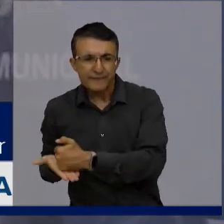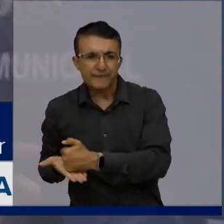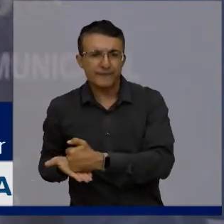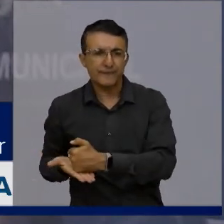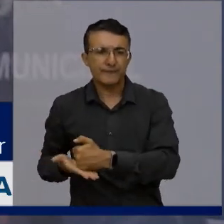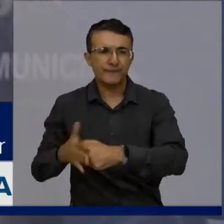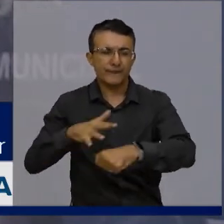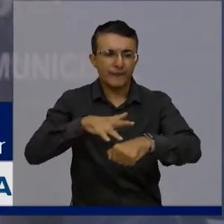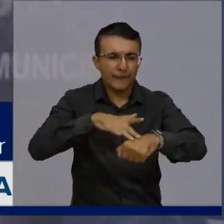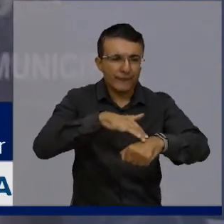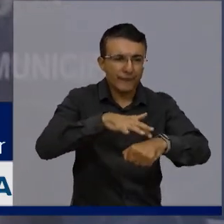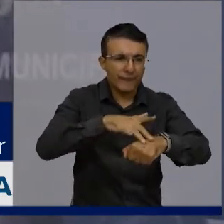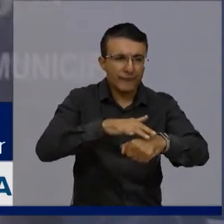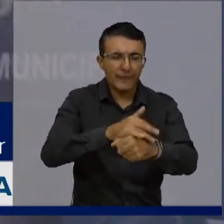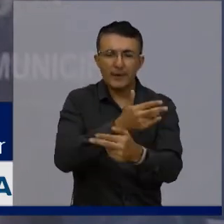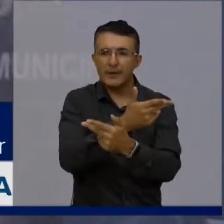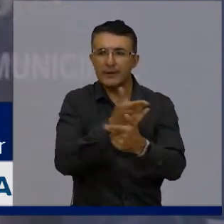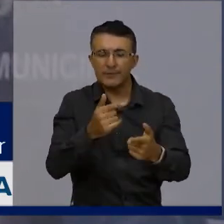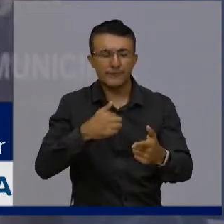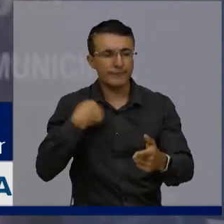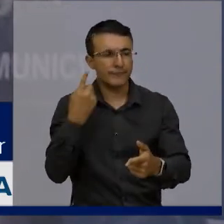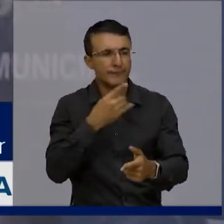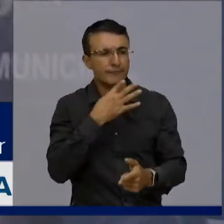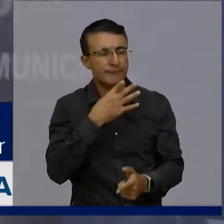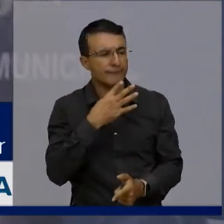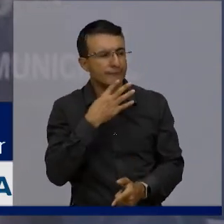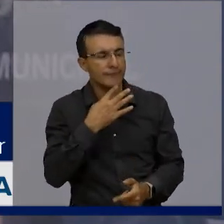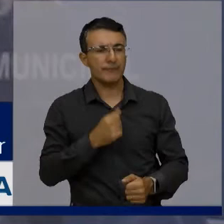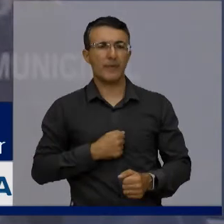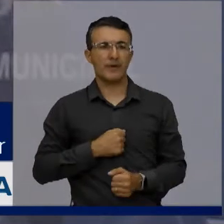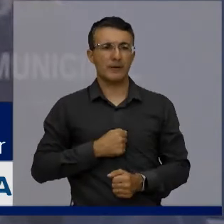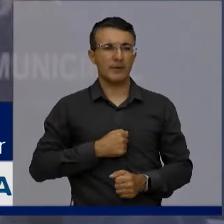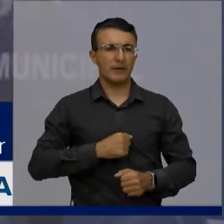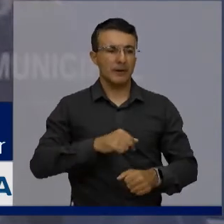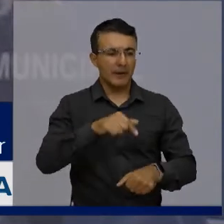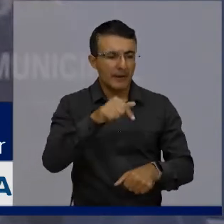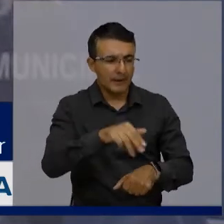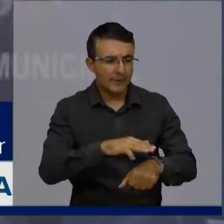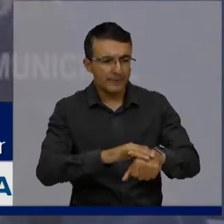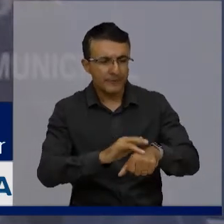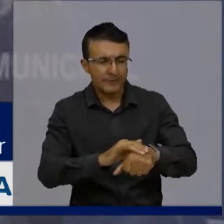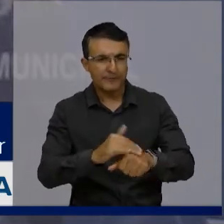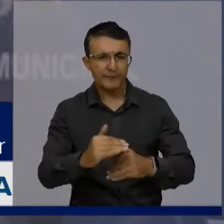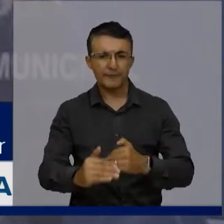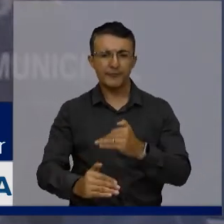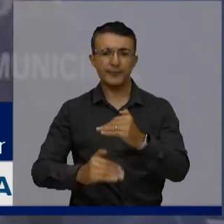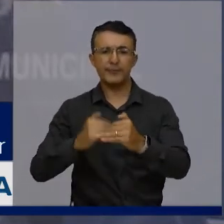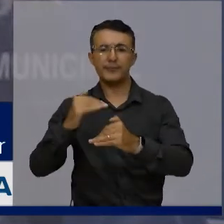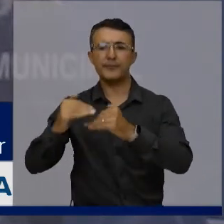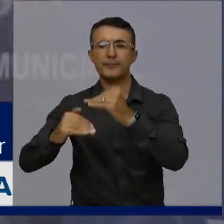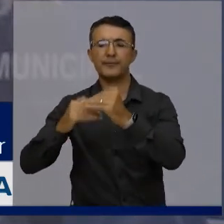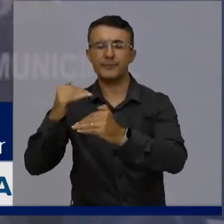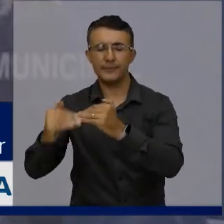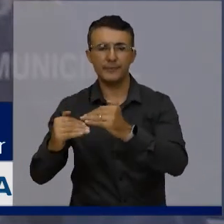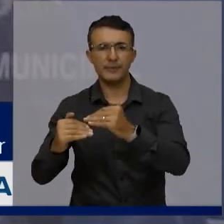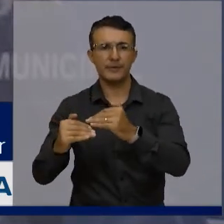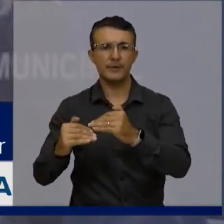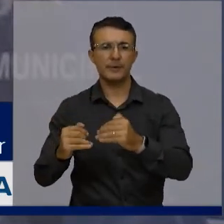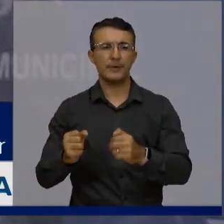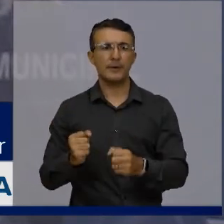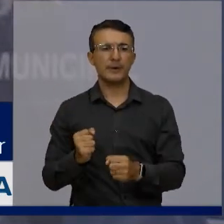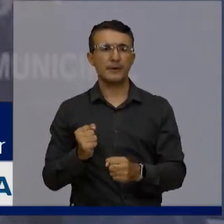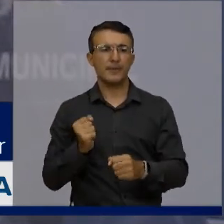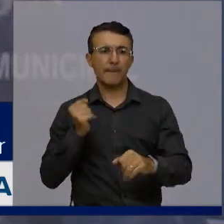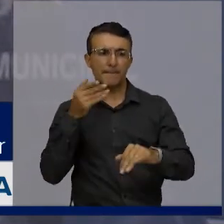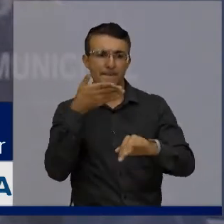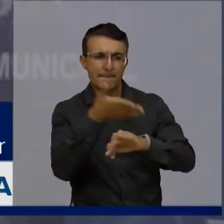entre 22 e 31 bilhões de dólares por ano em programas para monitorar e reduzir essas atividades pode